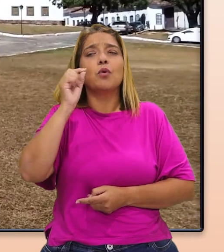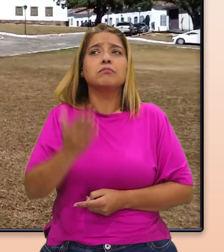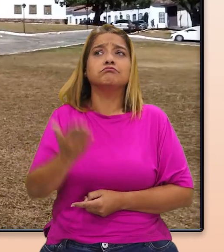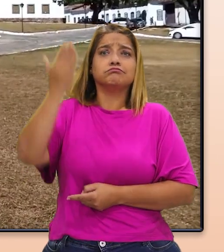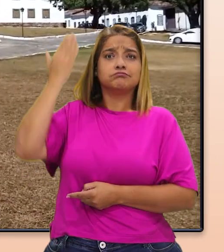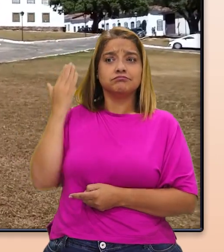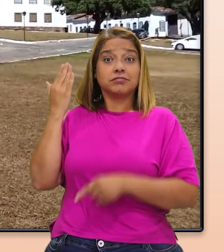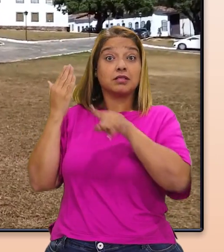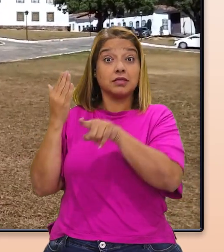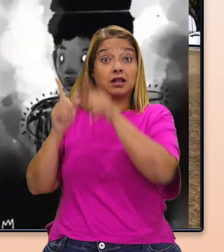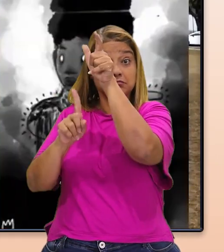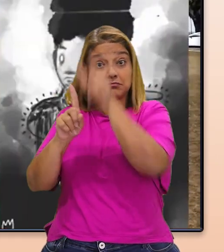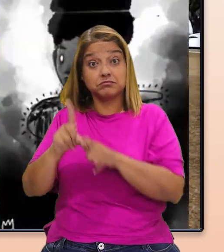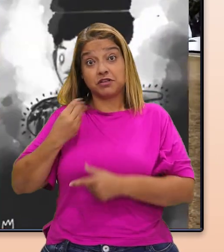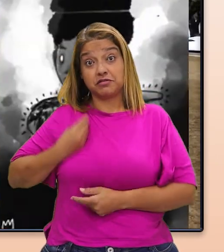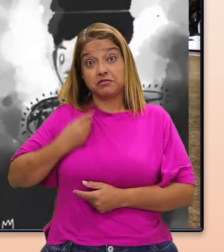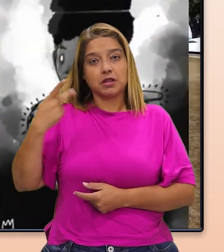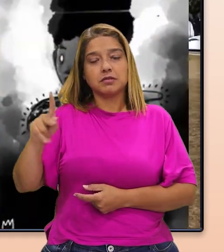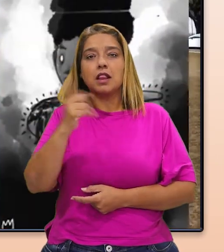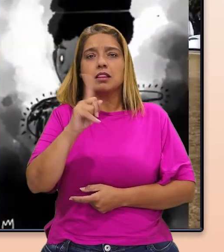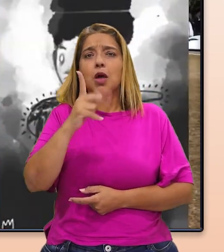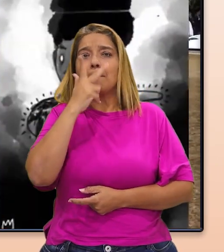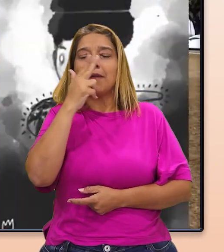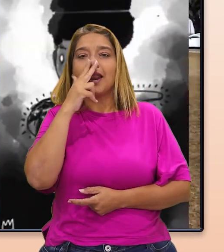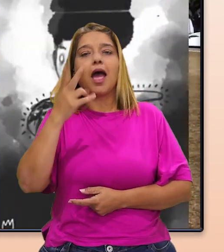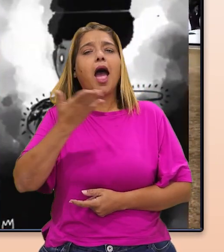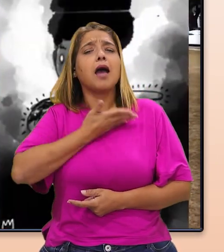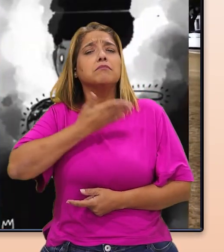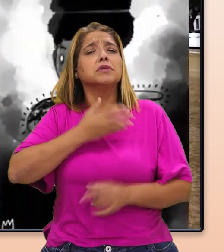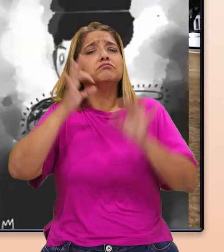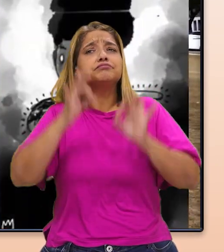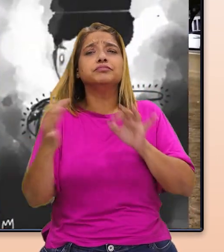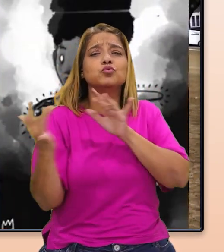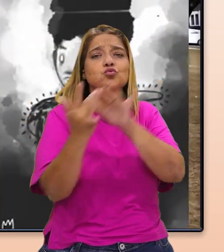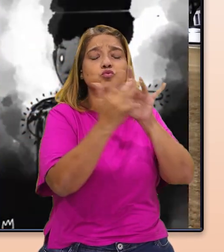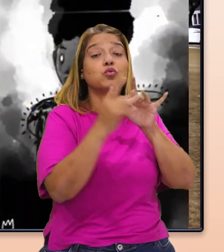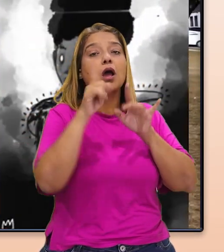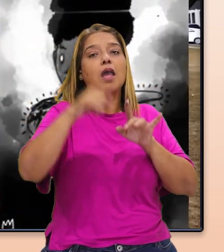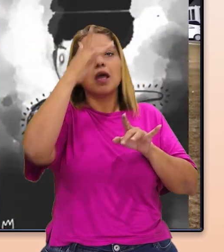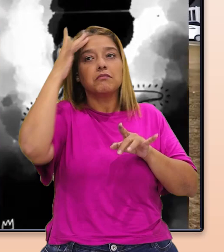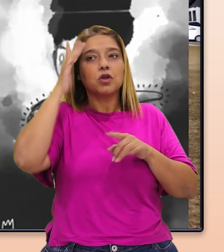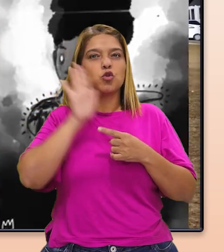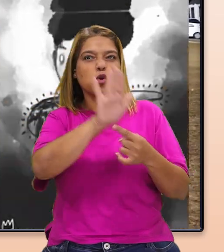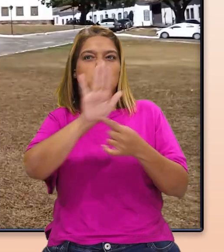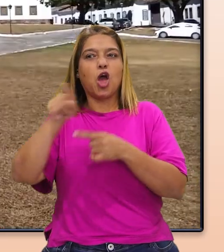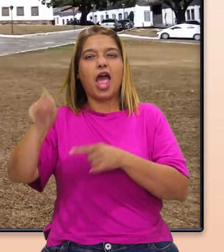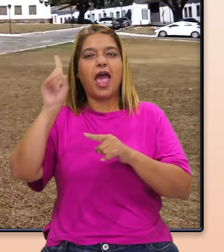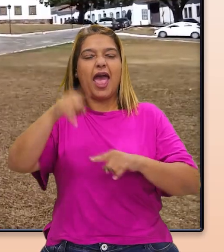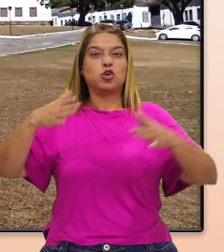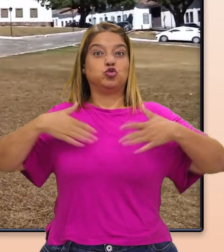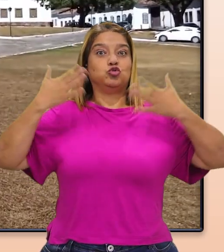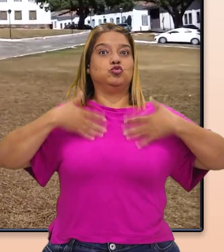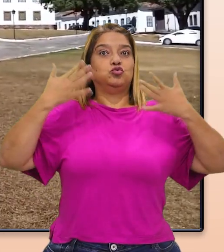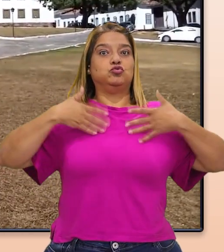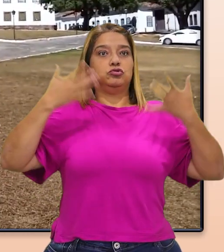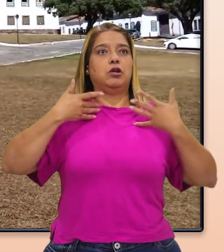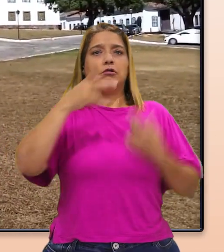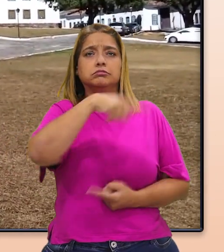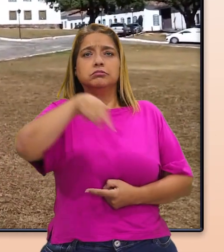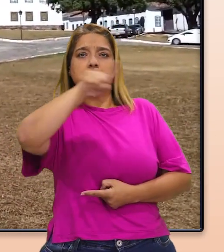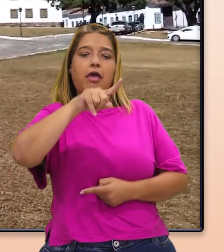era assim tão amigável as pessoas usavam um mito ou a lenda para assustar as crianças que não queriam obedecer